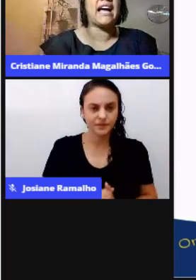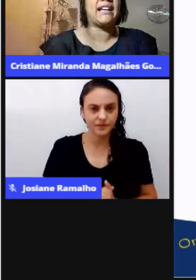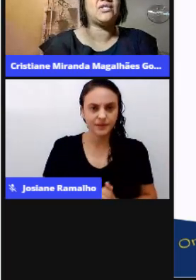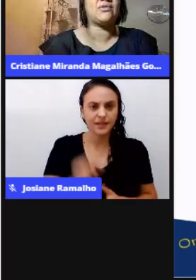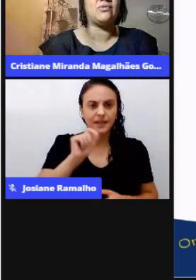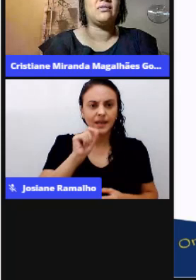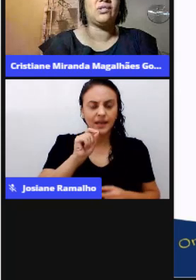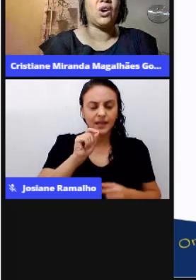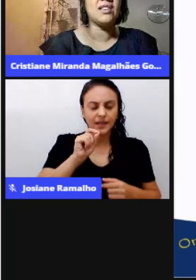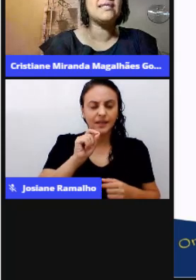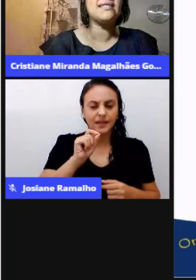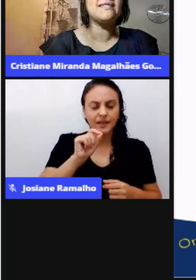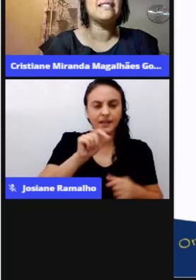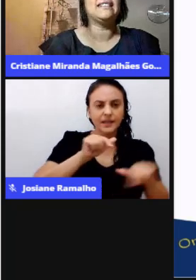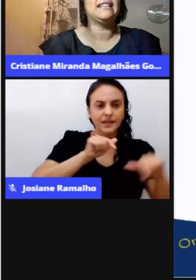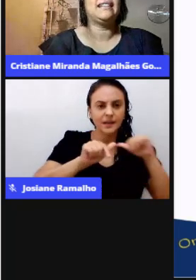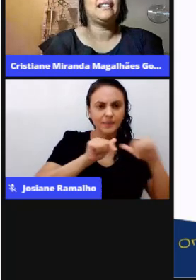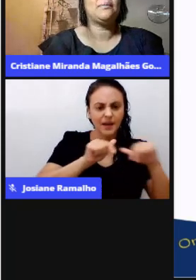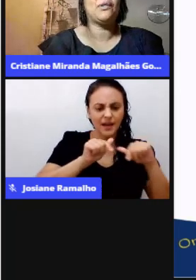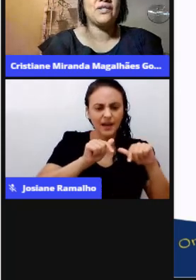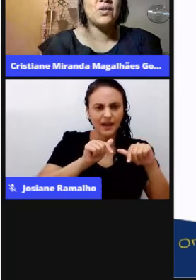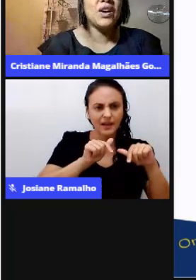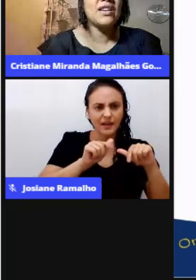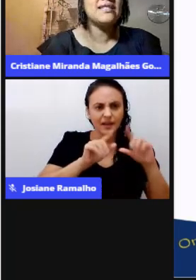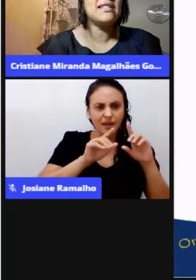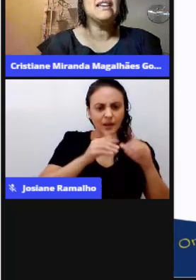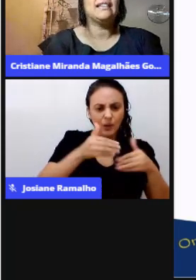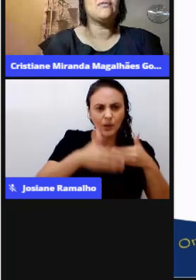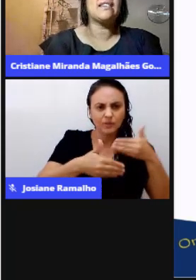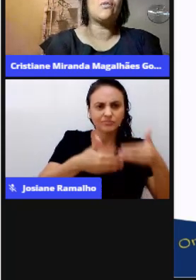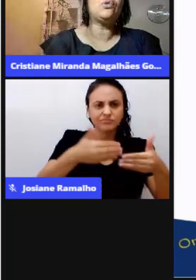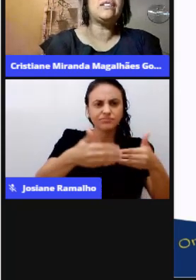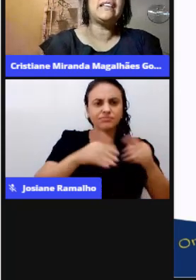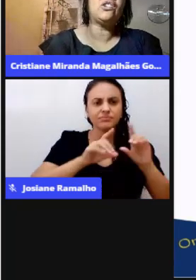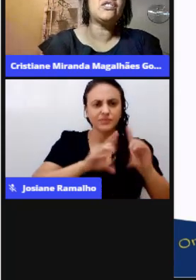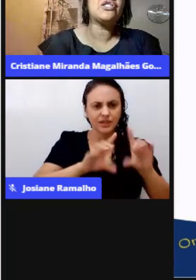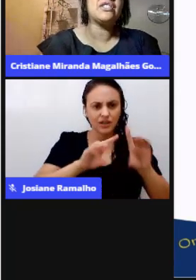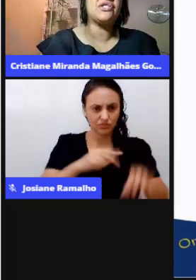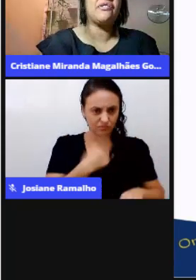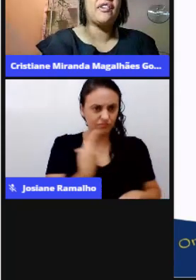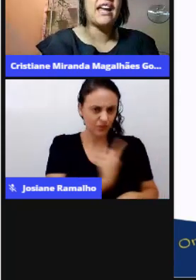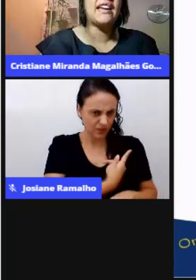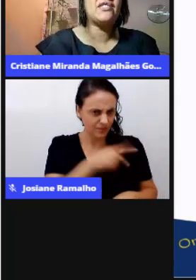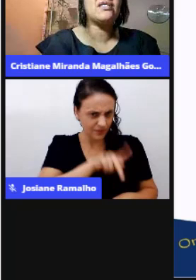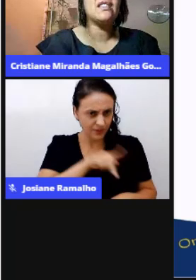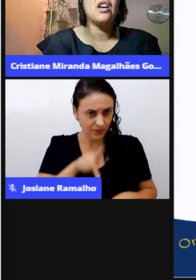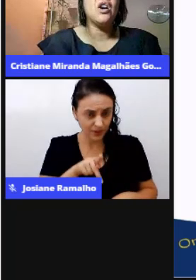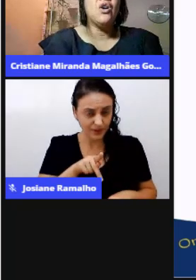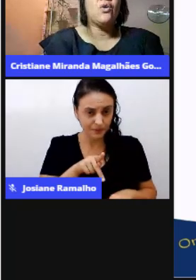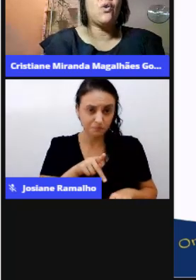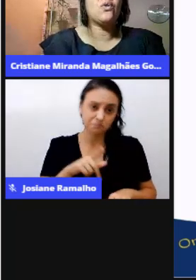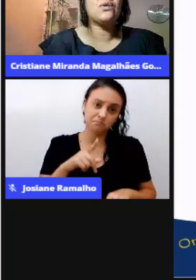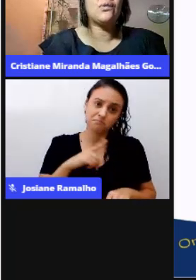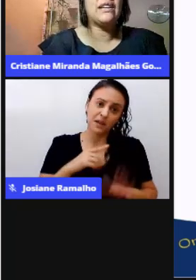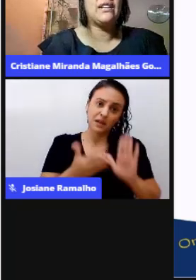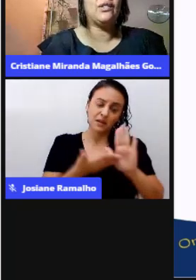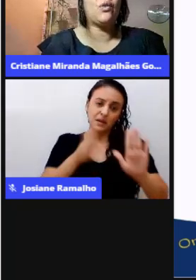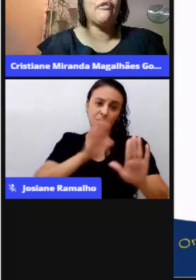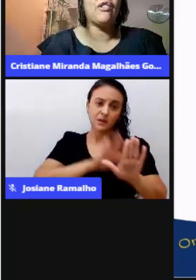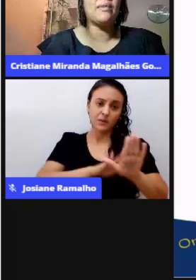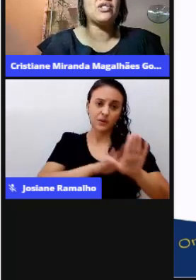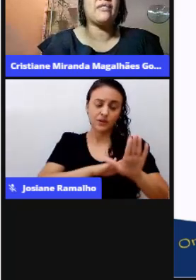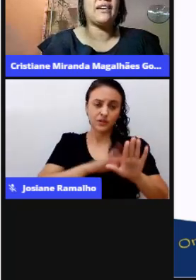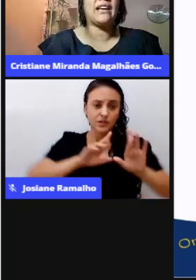funcionamento didático? Nós, professores. Então, segundo ideologias diferentes,